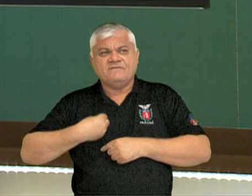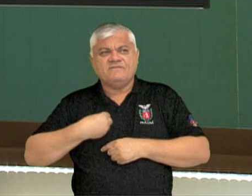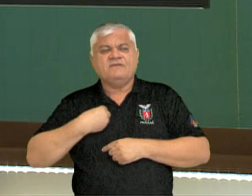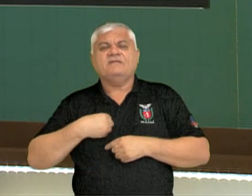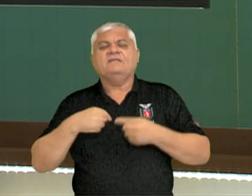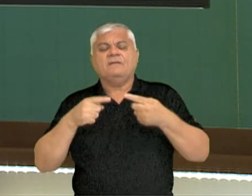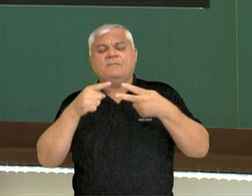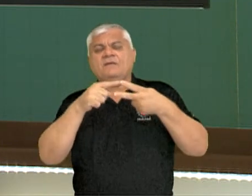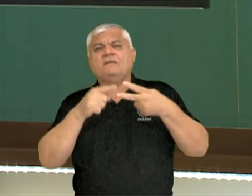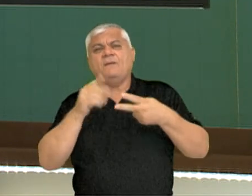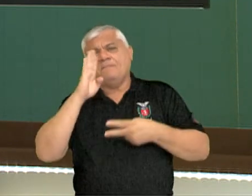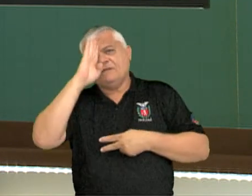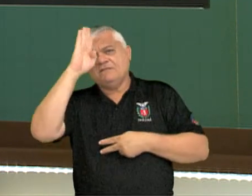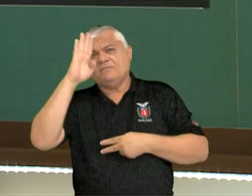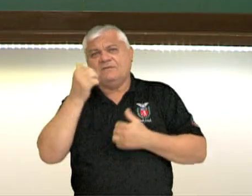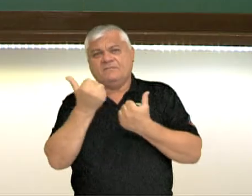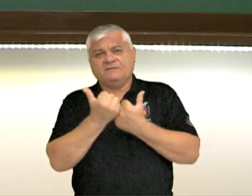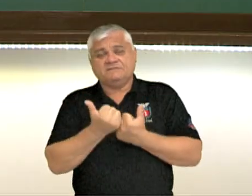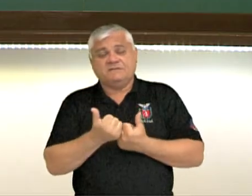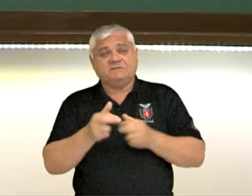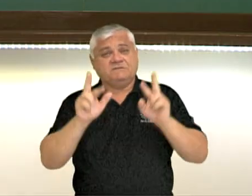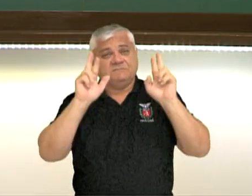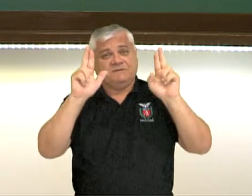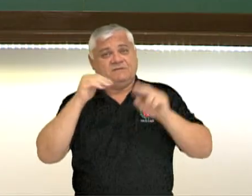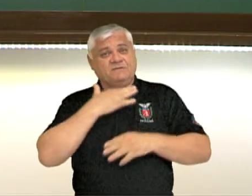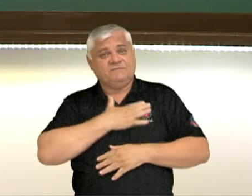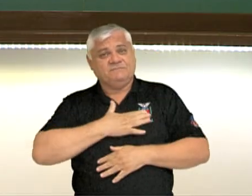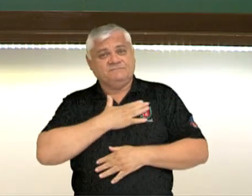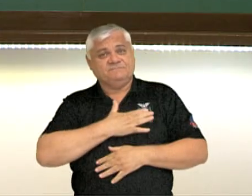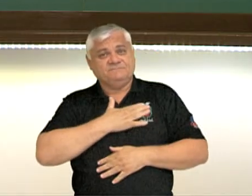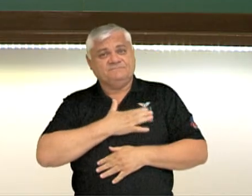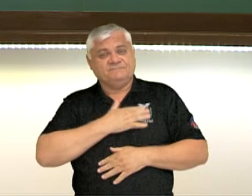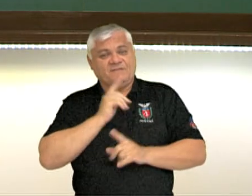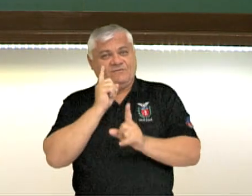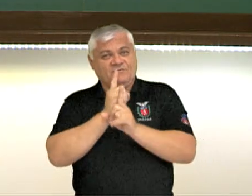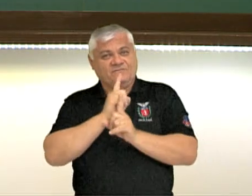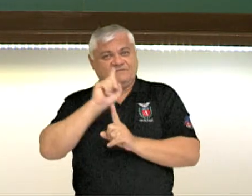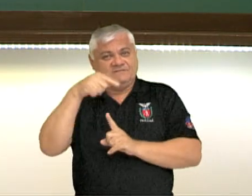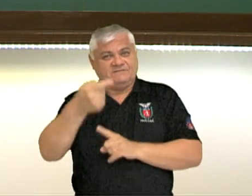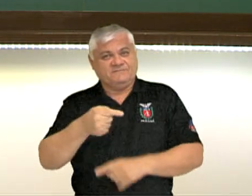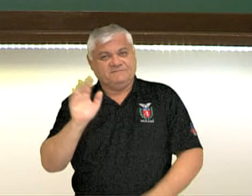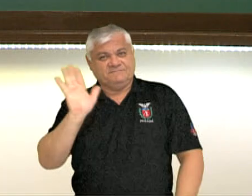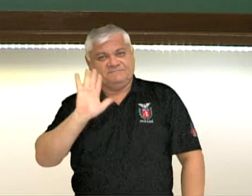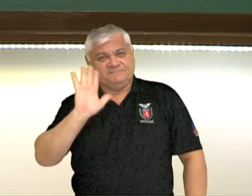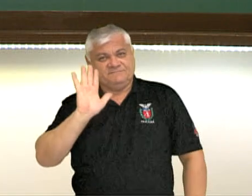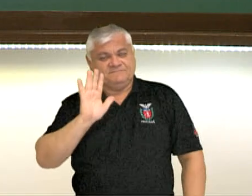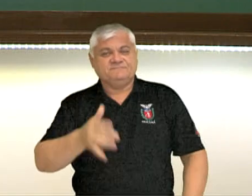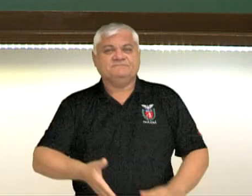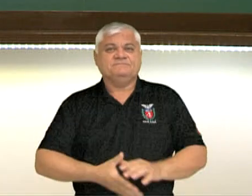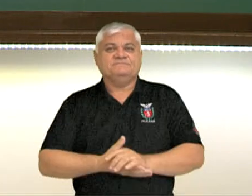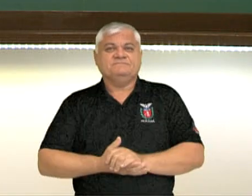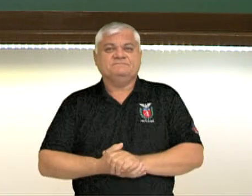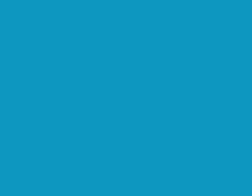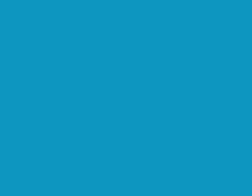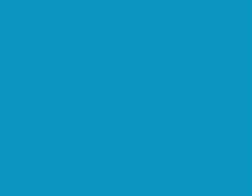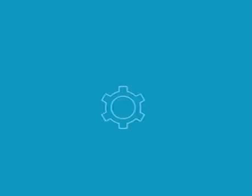os principais representantes. Espero que tenham gostado. Vejo vocês então na próxima aula. Tchau, tchau!